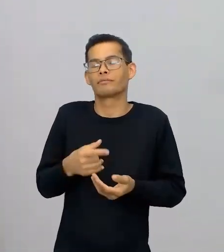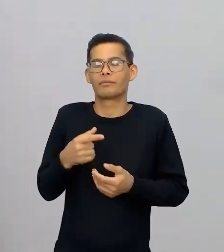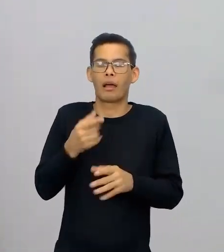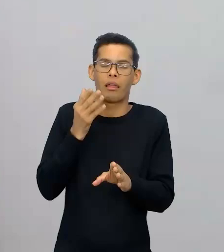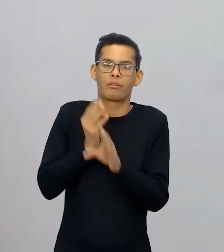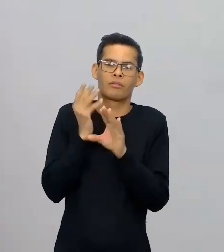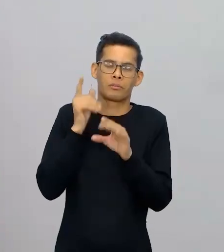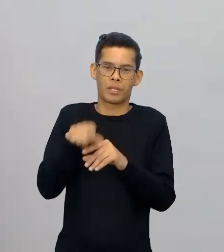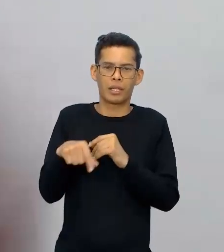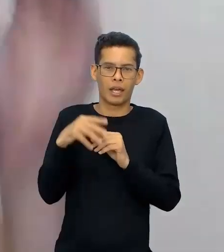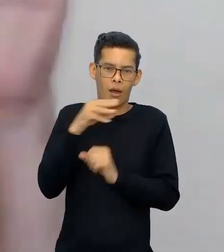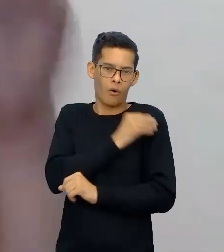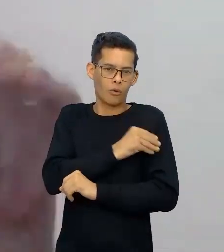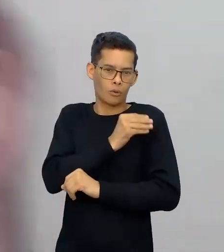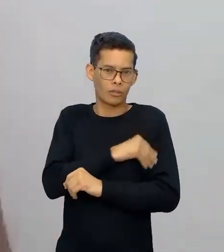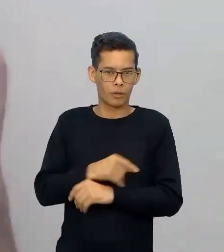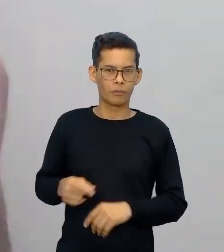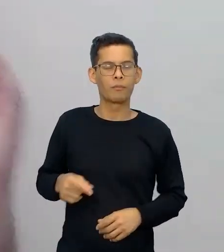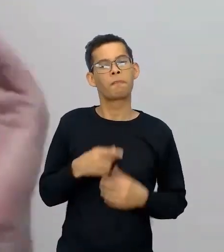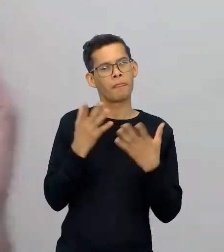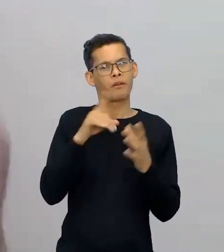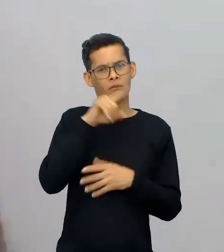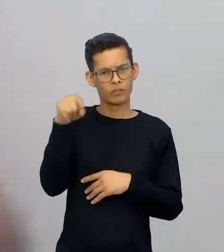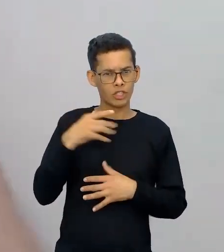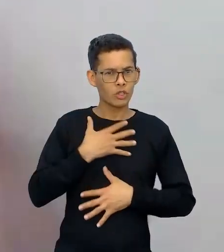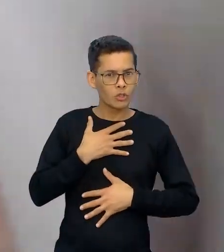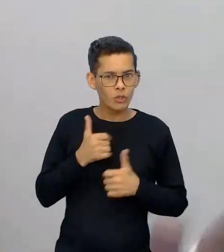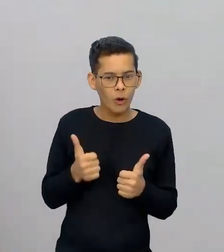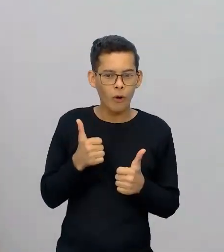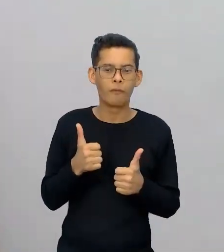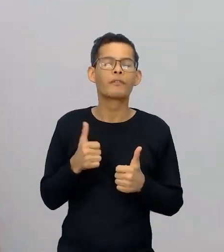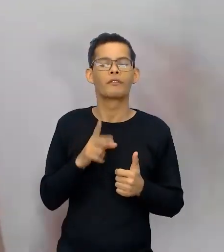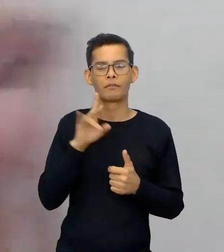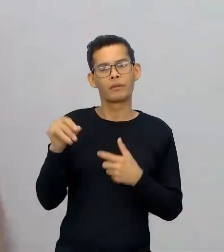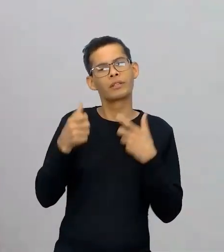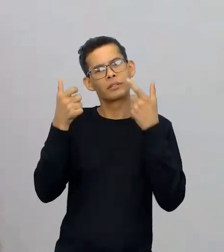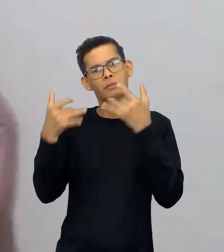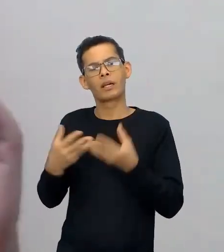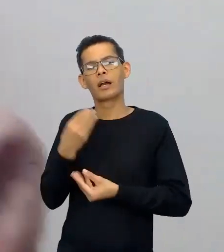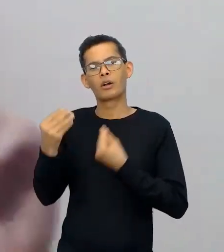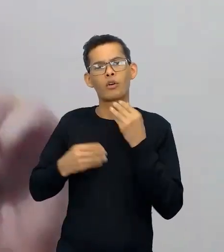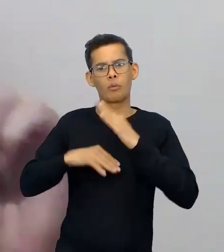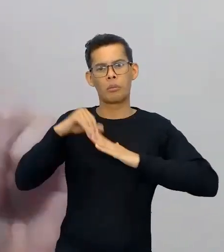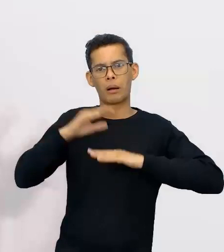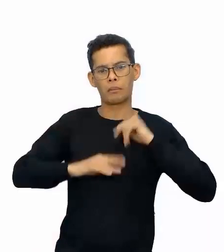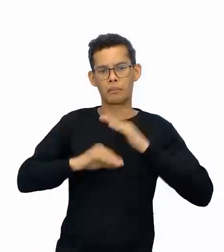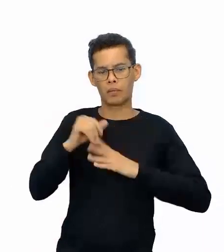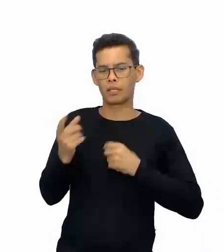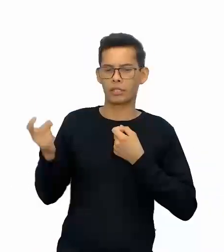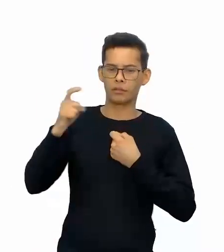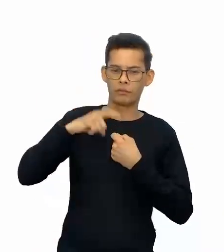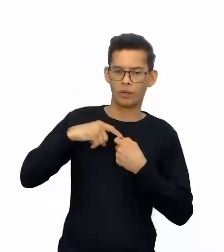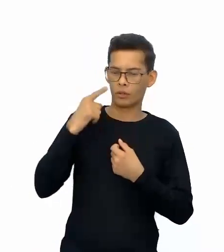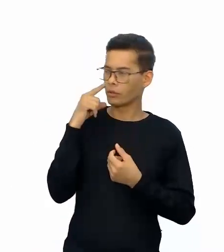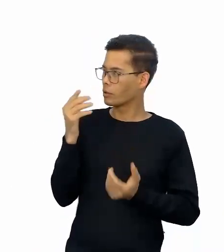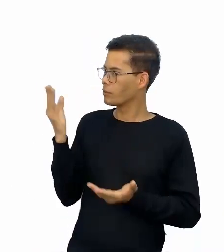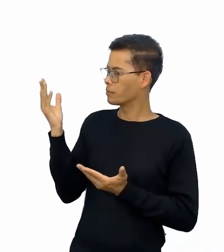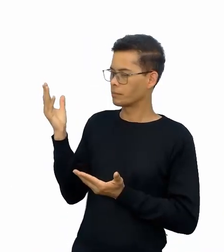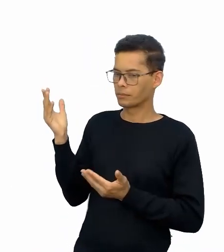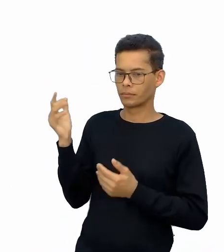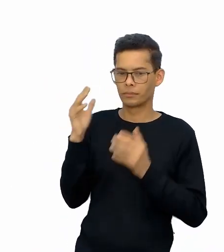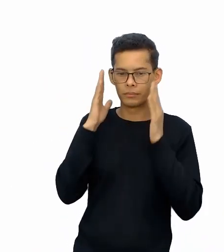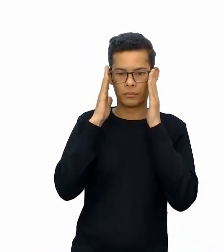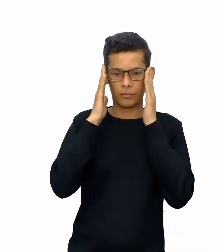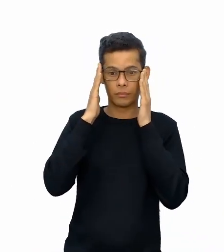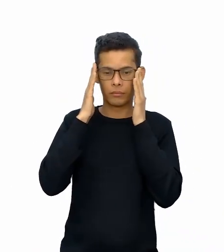E aí, gostaram? Vamos só sistematizar, então, como que fica essa prática? Pode voltar o slide. É